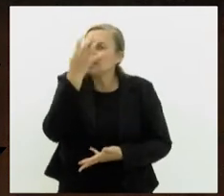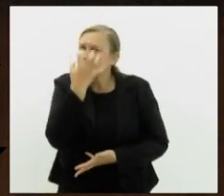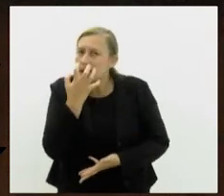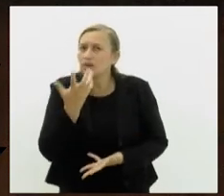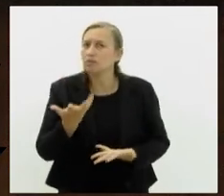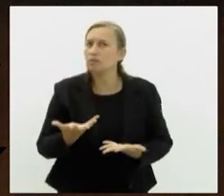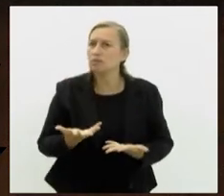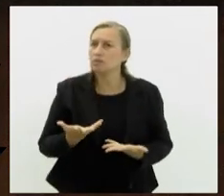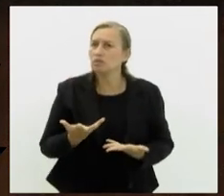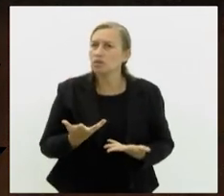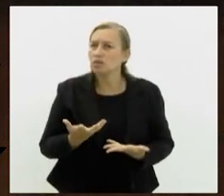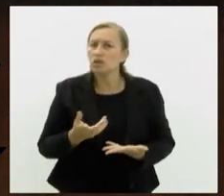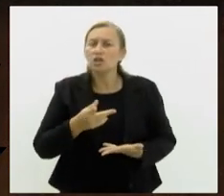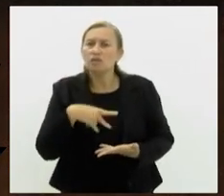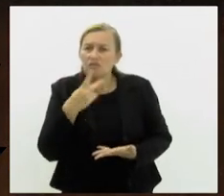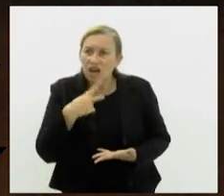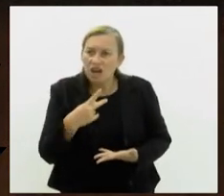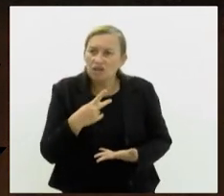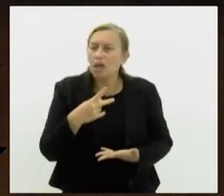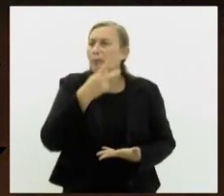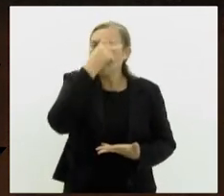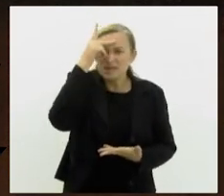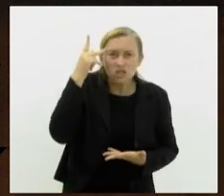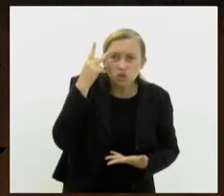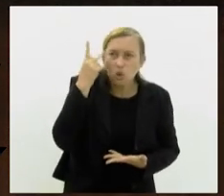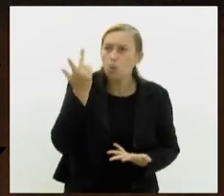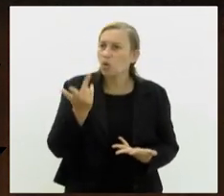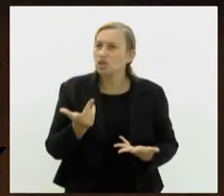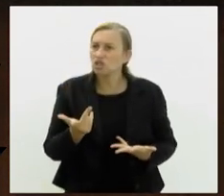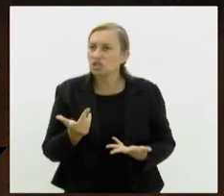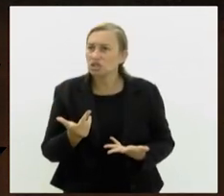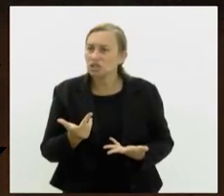gravíssimo. Nós estamos falando de pessoas que estão